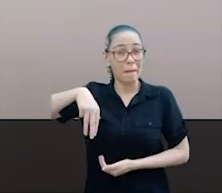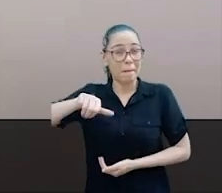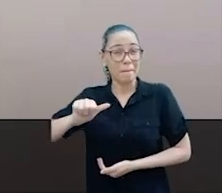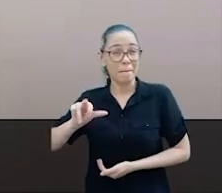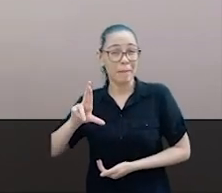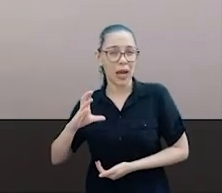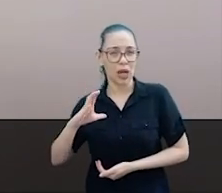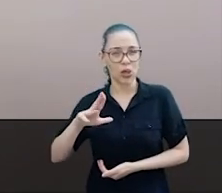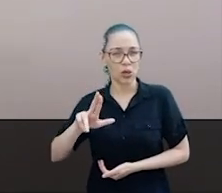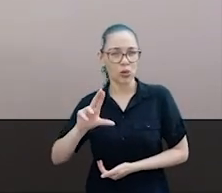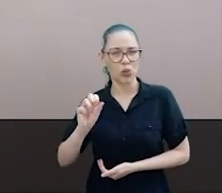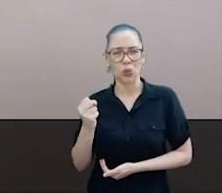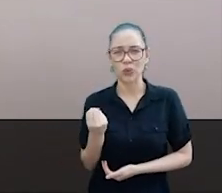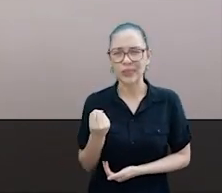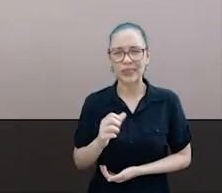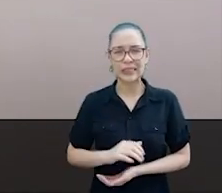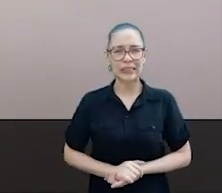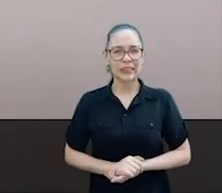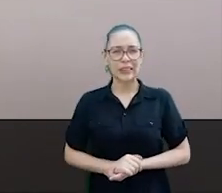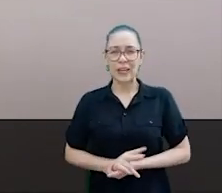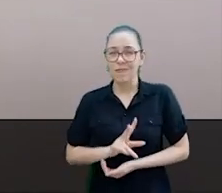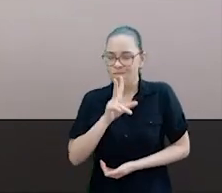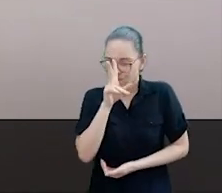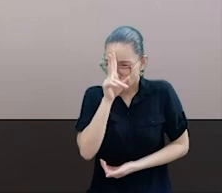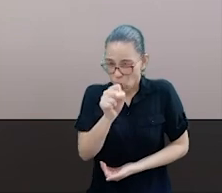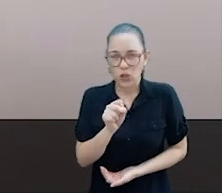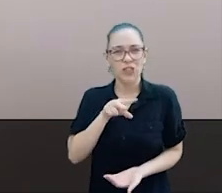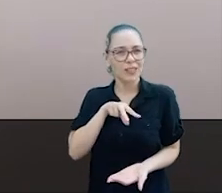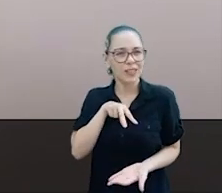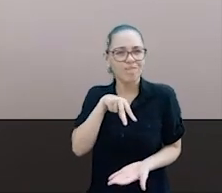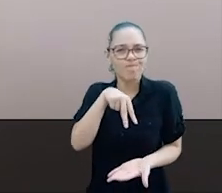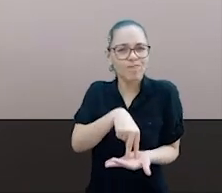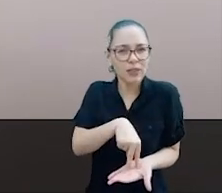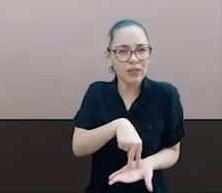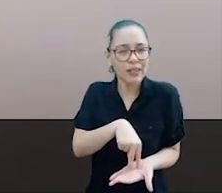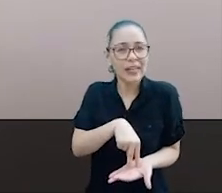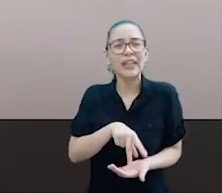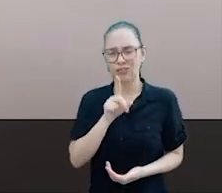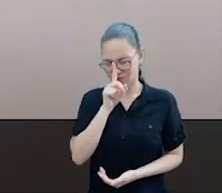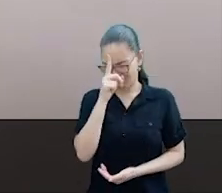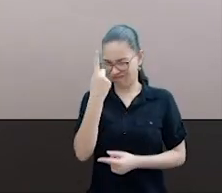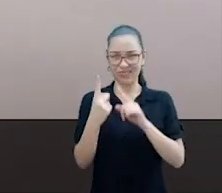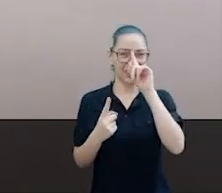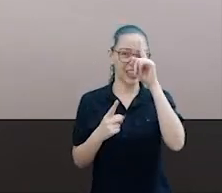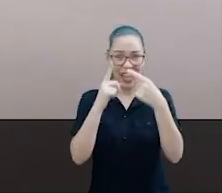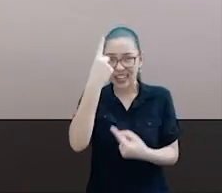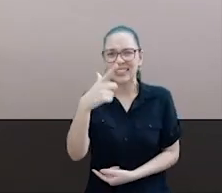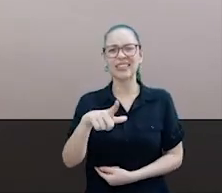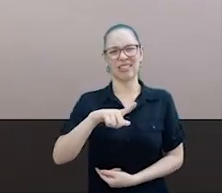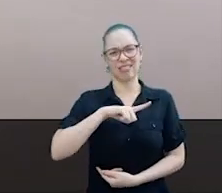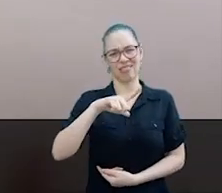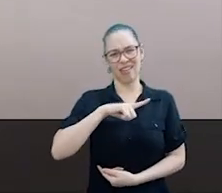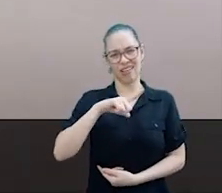a demanda da elite. A implicância de Marcos, com todas as suas a sua força e a